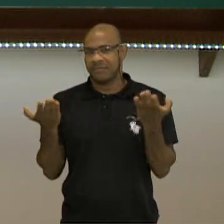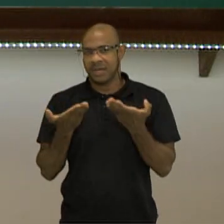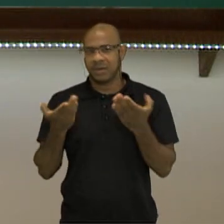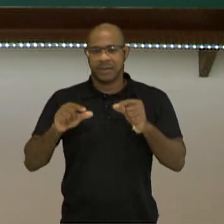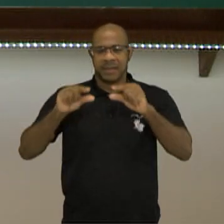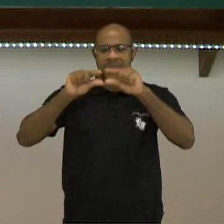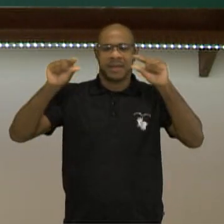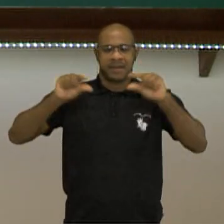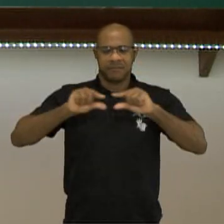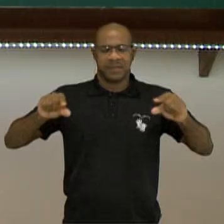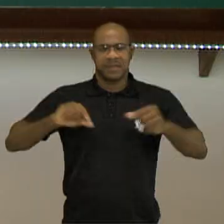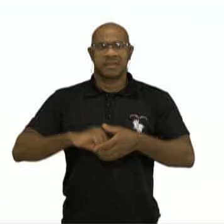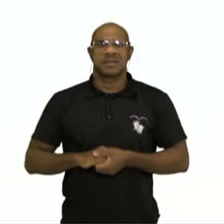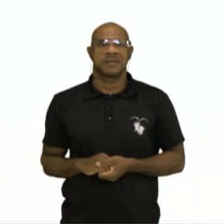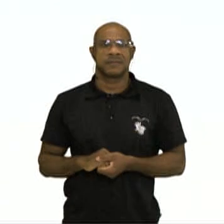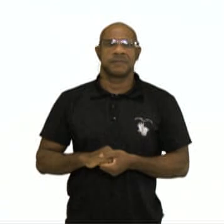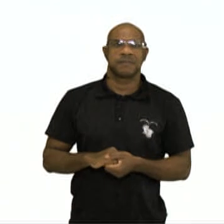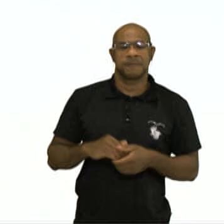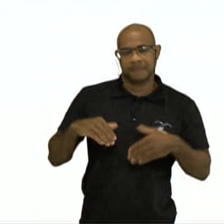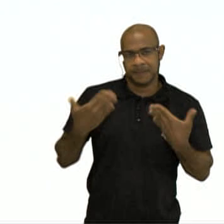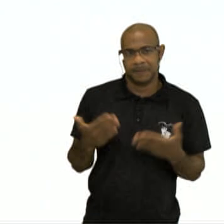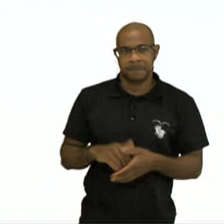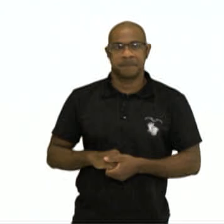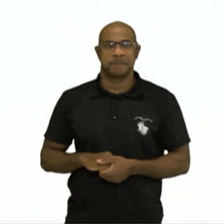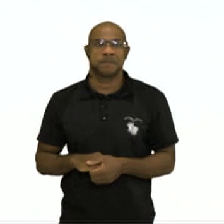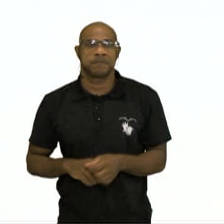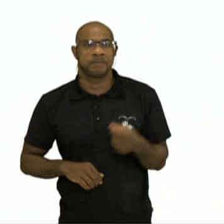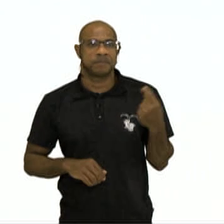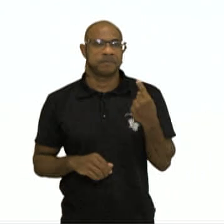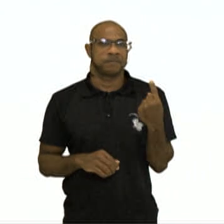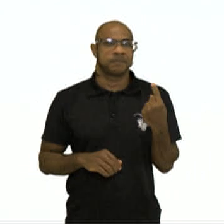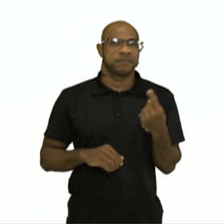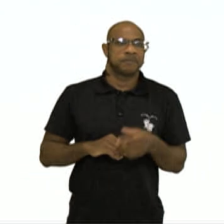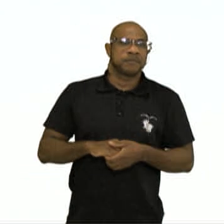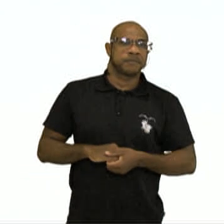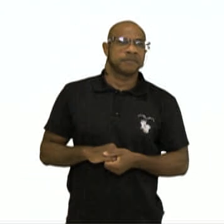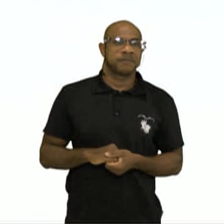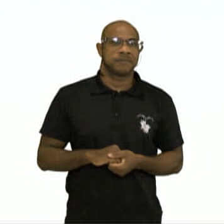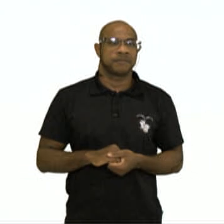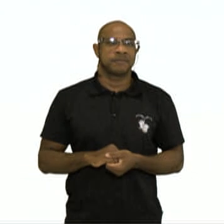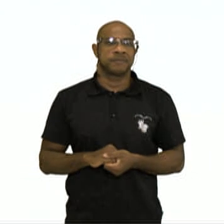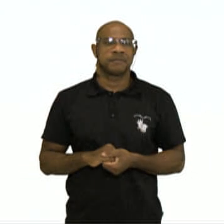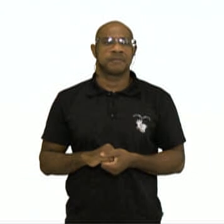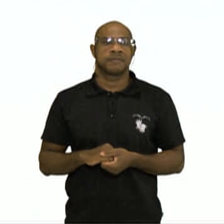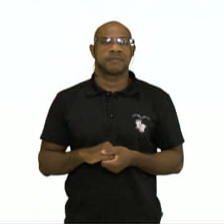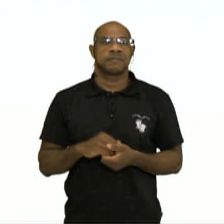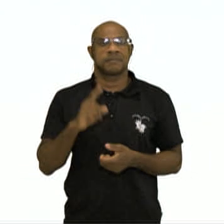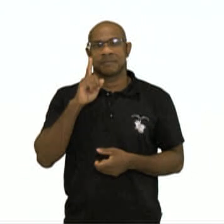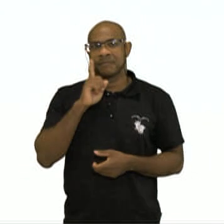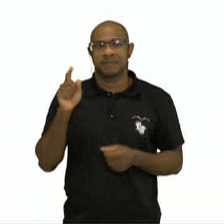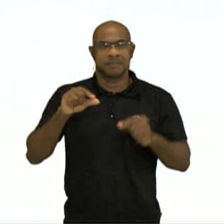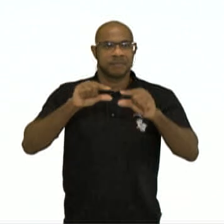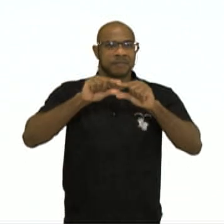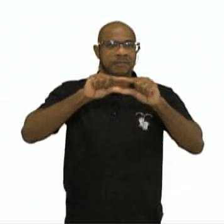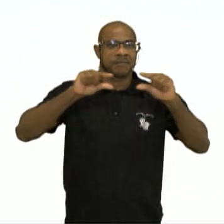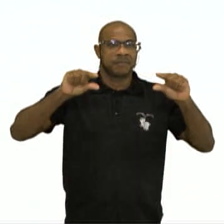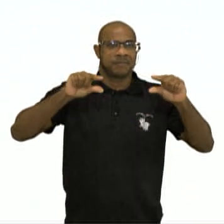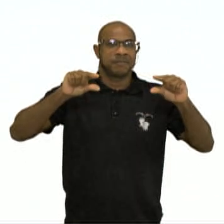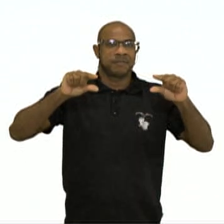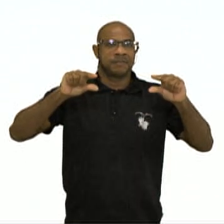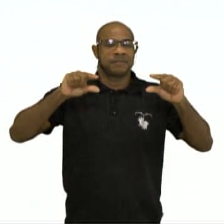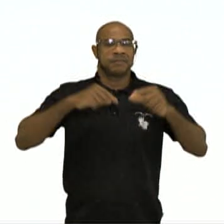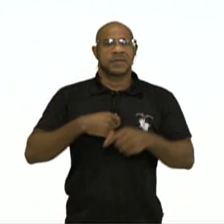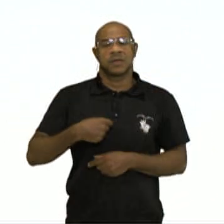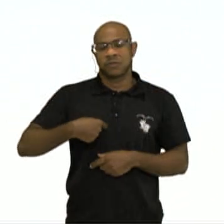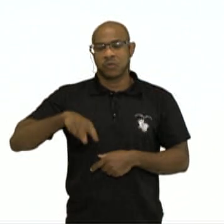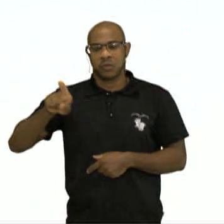na interrogativa. Então a sentença é I'm going to the library, como estava ali a que a Lisa Simpson disse, eu estou indo